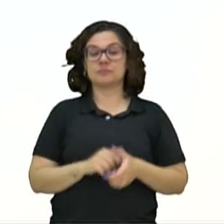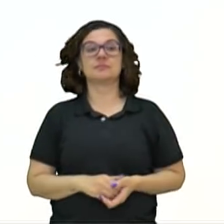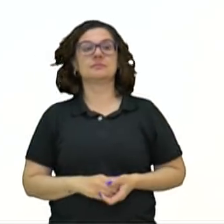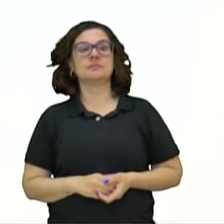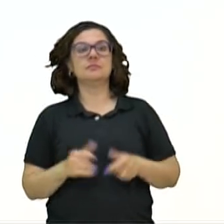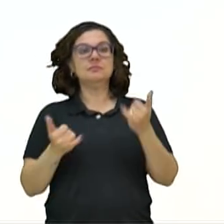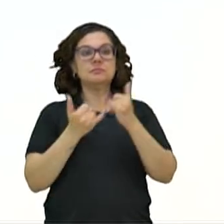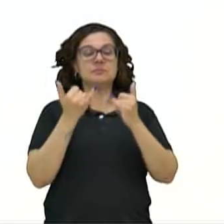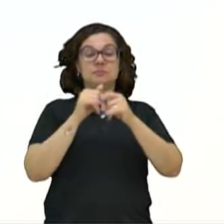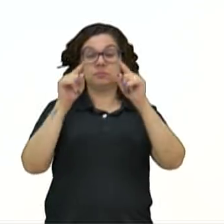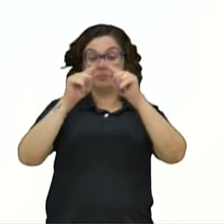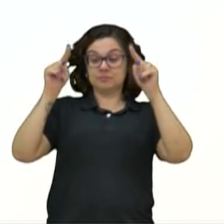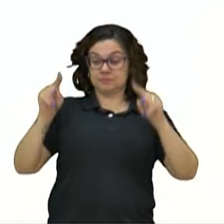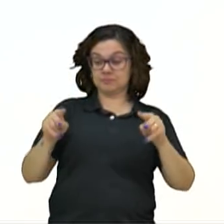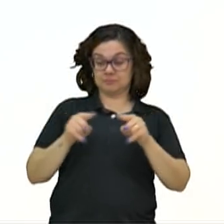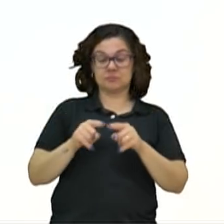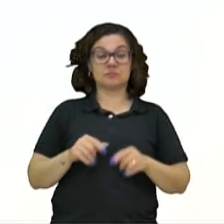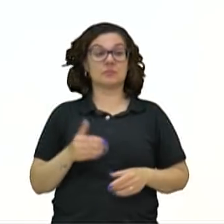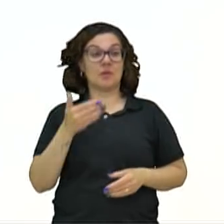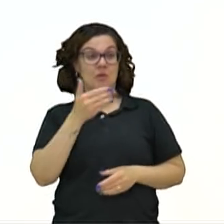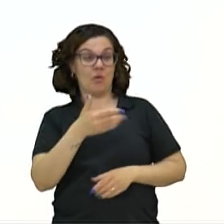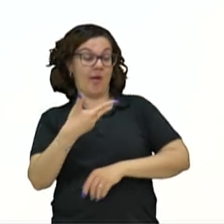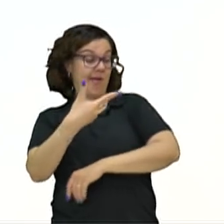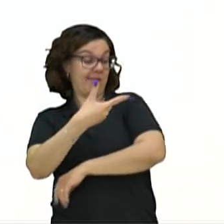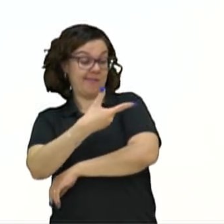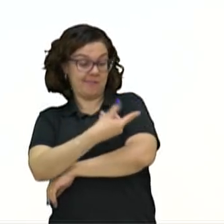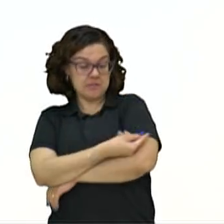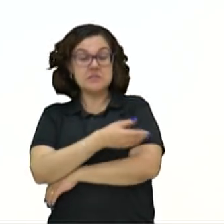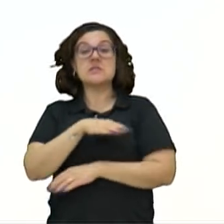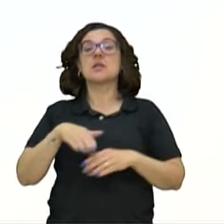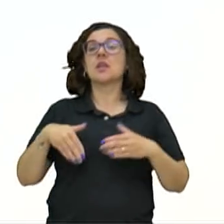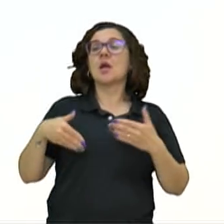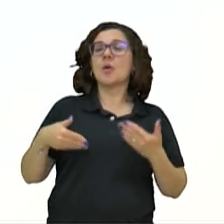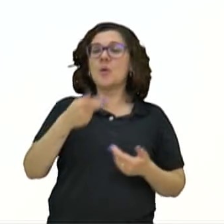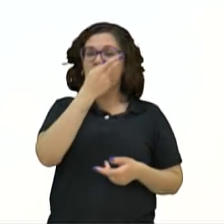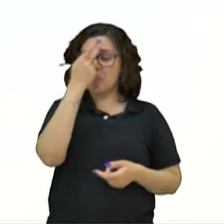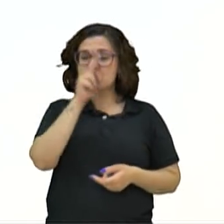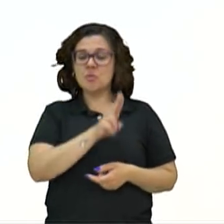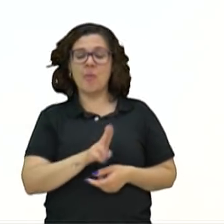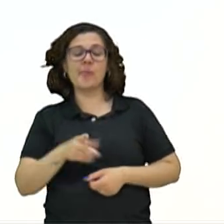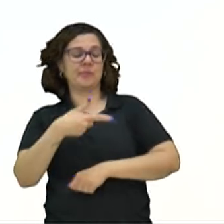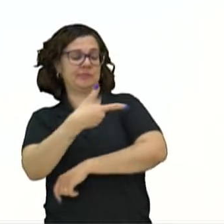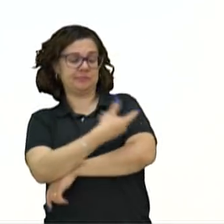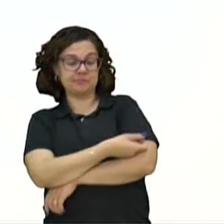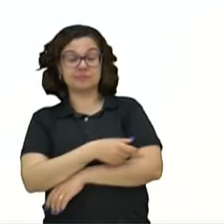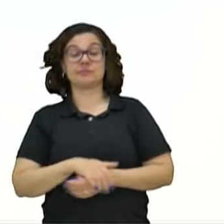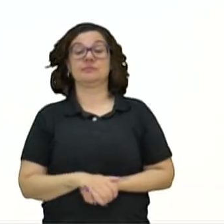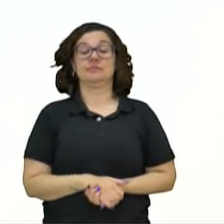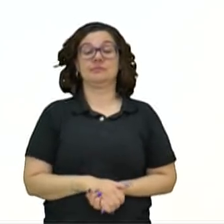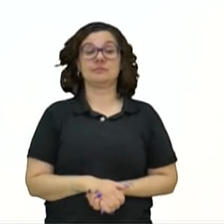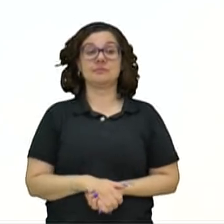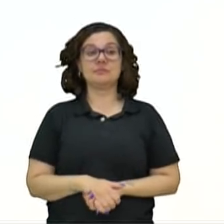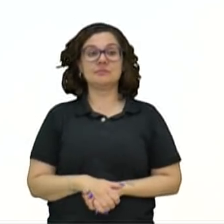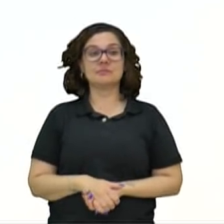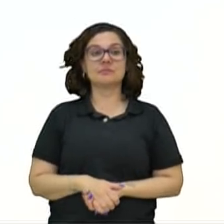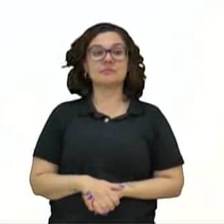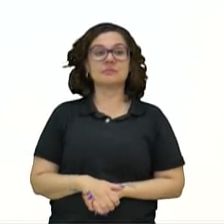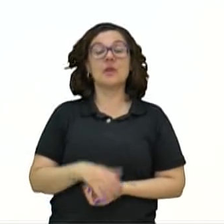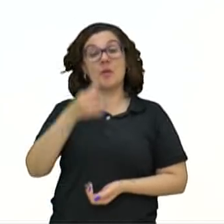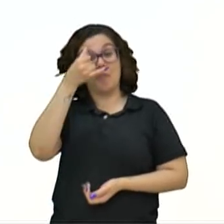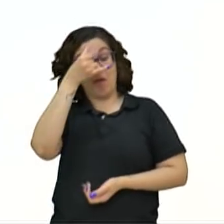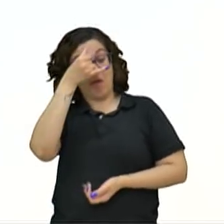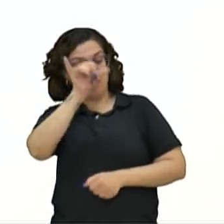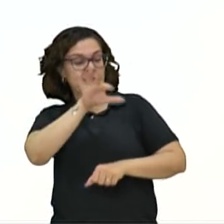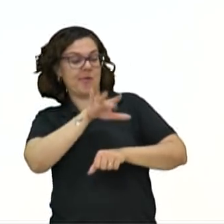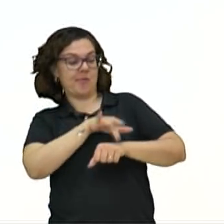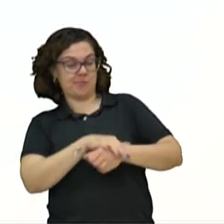uma tabela comparativa. Então, a vacinação. Quando que uma pessoa precisa se vacinar? Para ela se